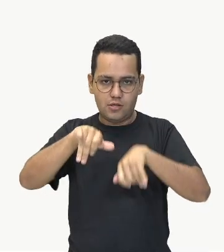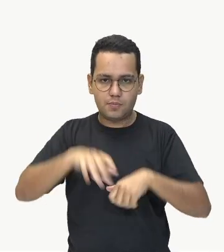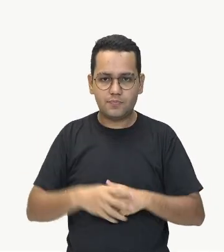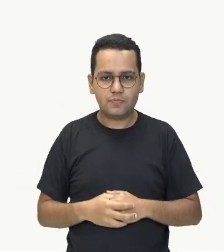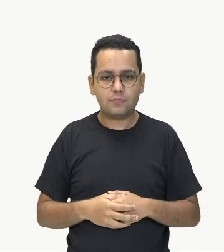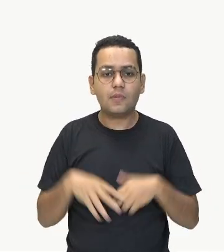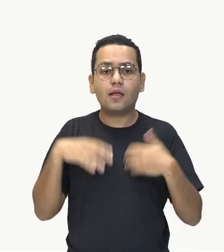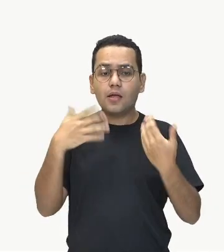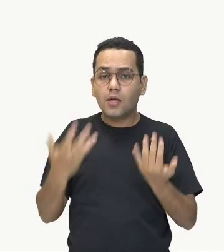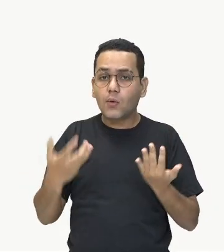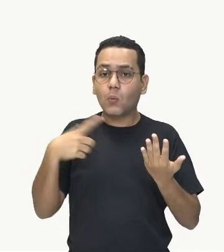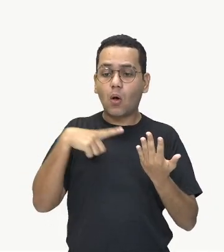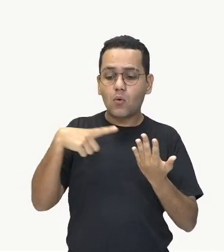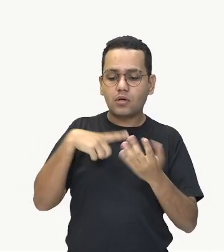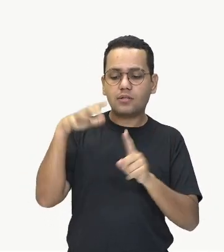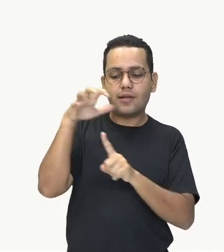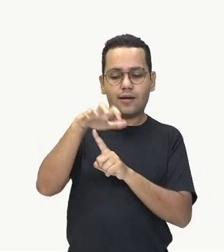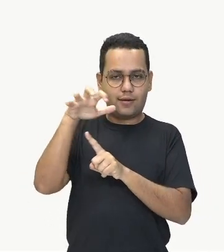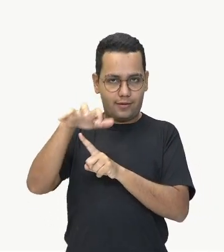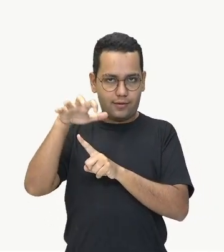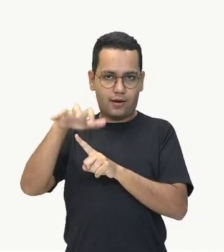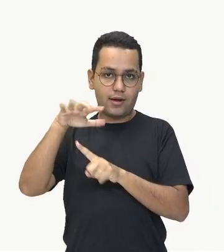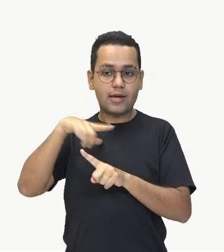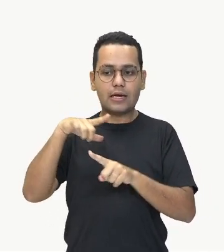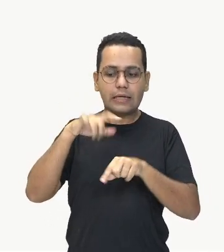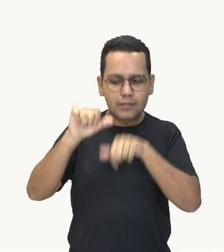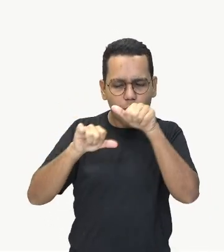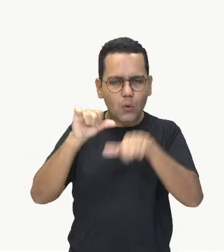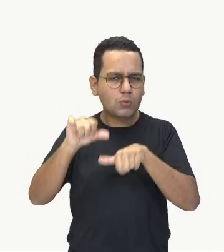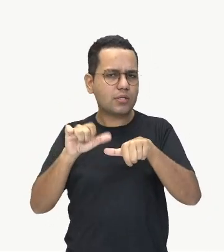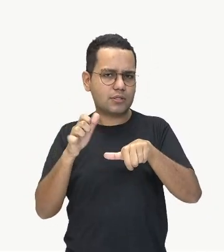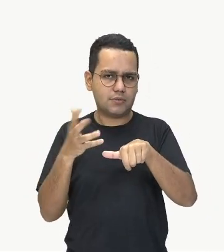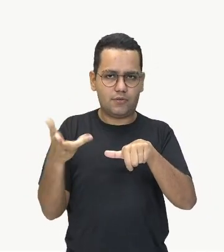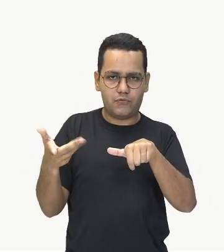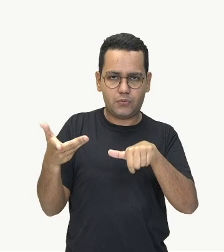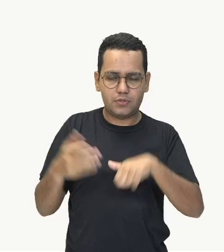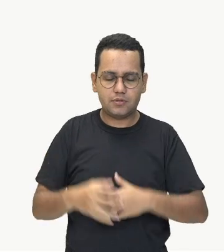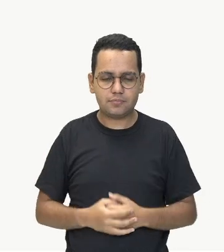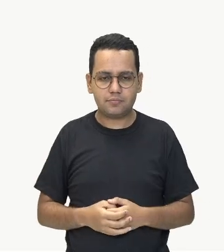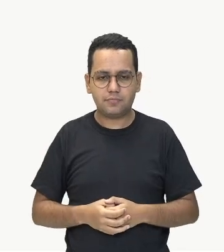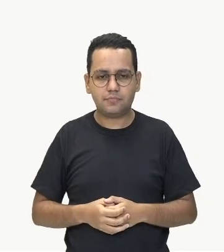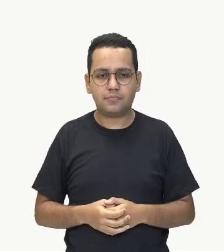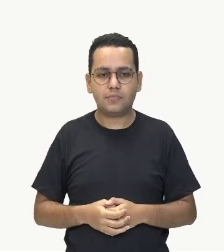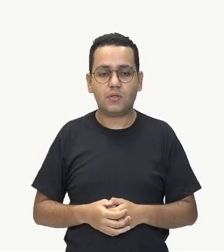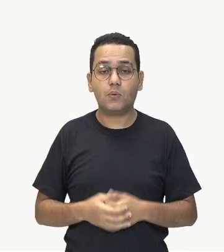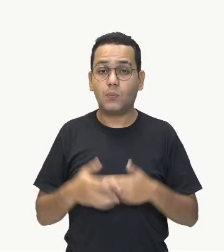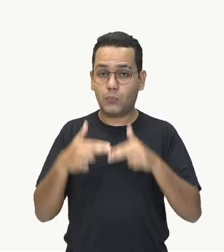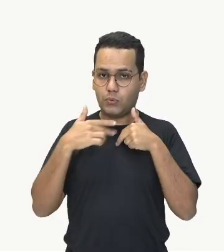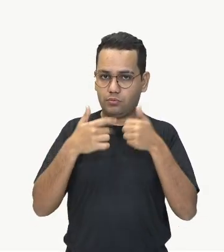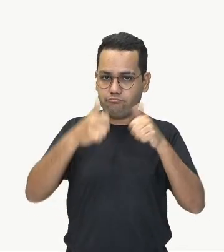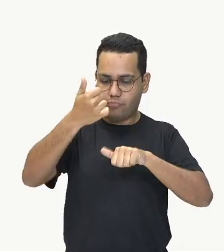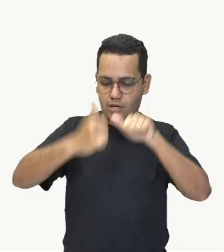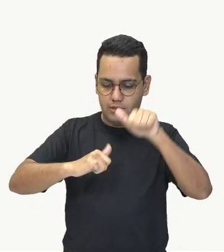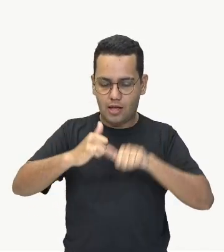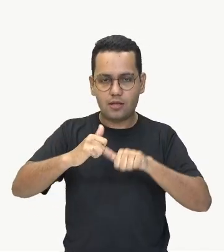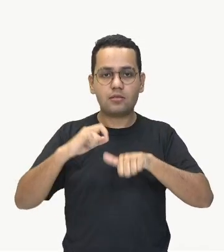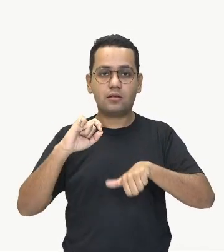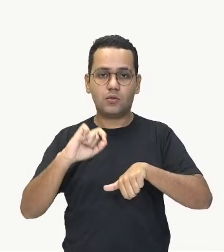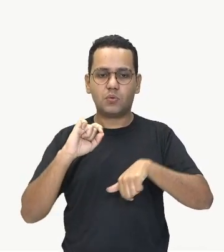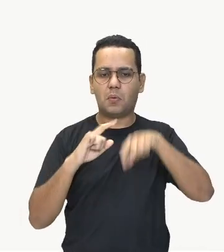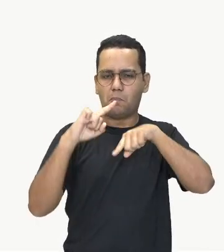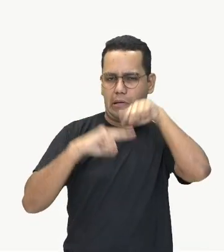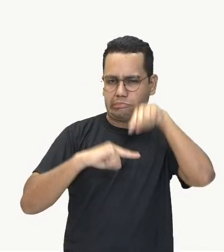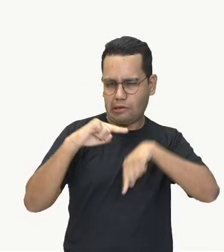alteram essa velocidade então é importante dizer que aqui nós vamos analisar um frasco que dentro desse frasco nós temos as